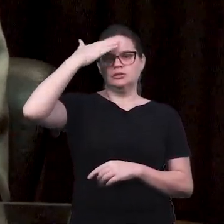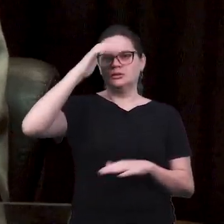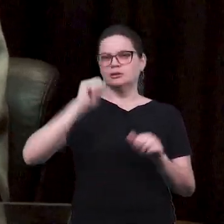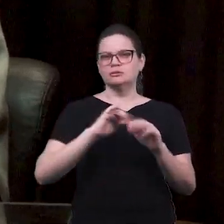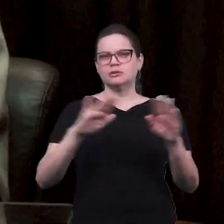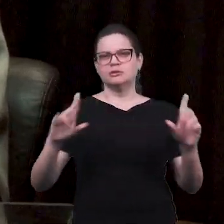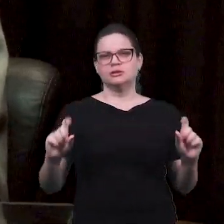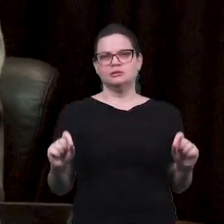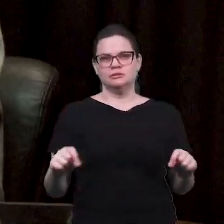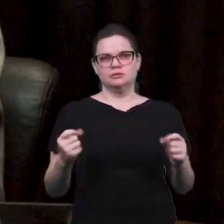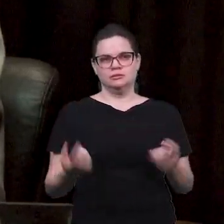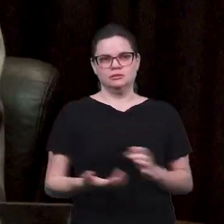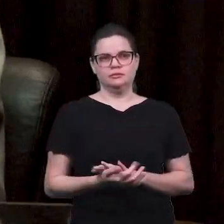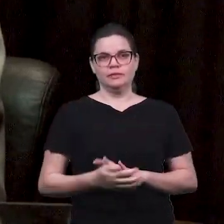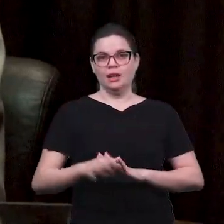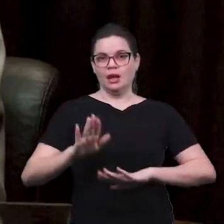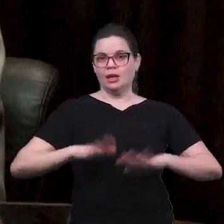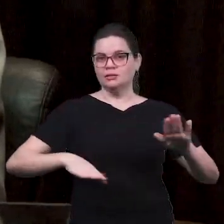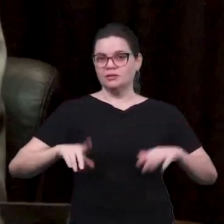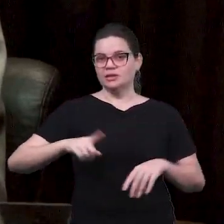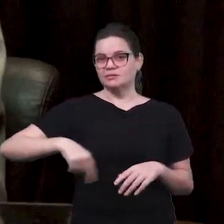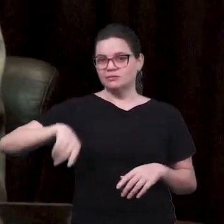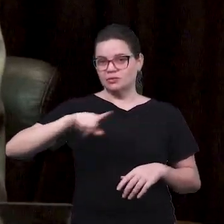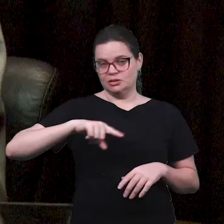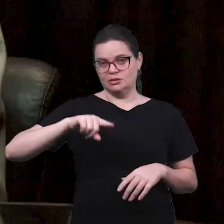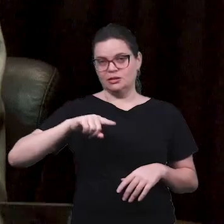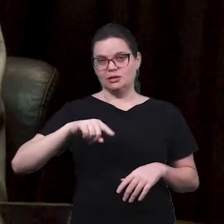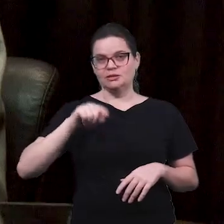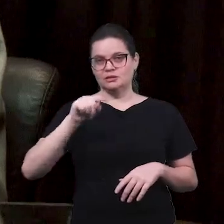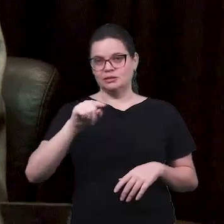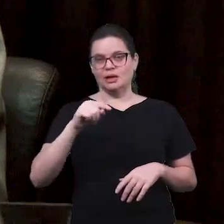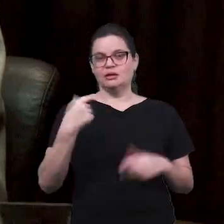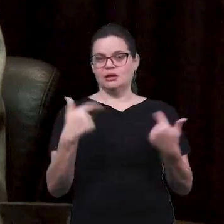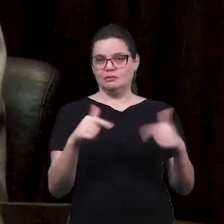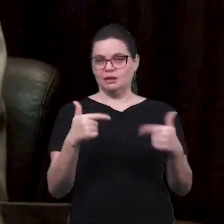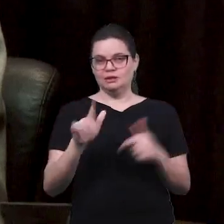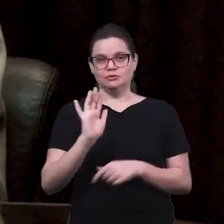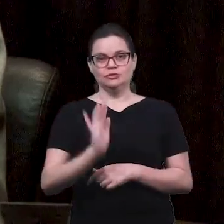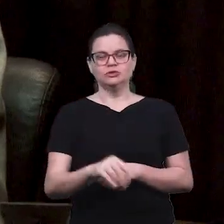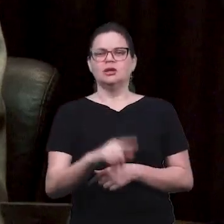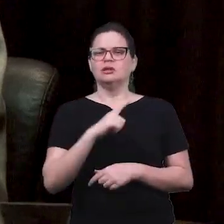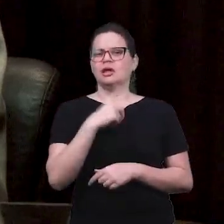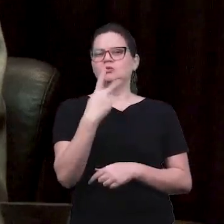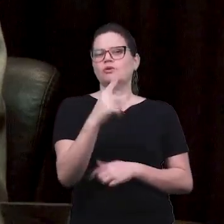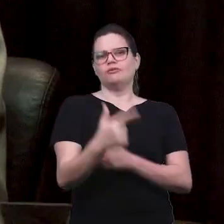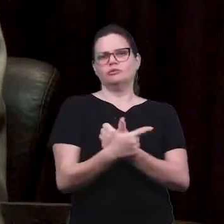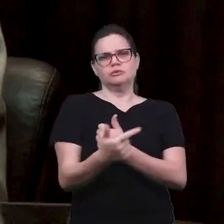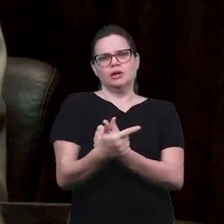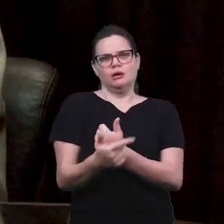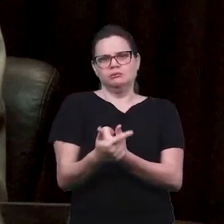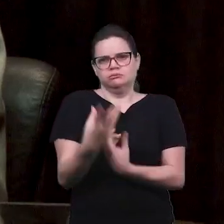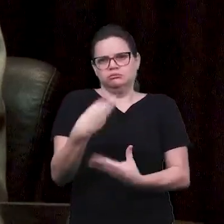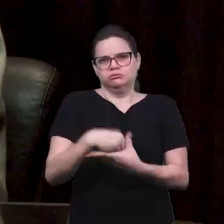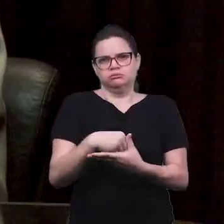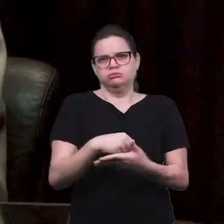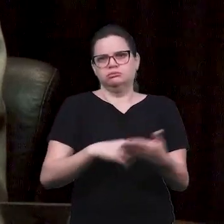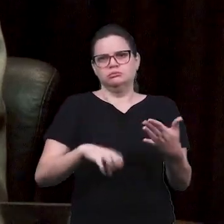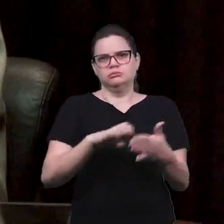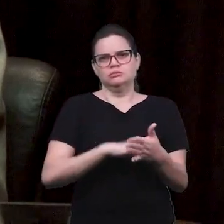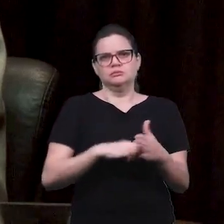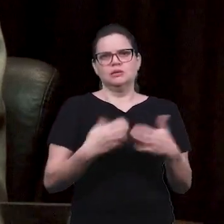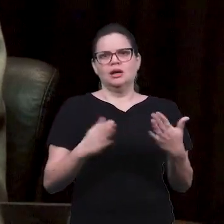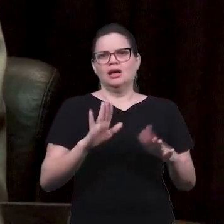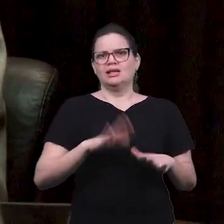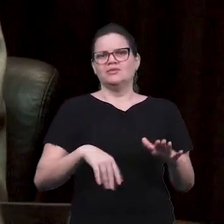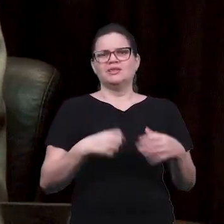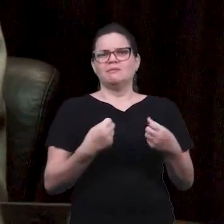muitas vezes você está fazendo, a pessoa que já está trabalhando, uma atividade que às vezes não agrada, que é pesado,